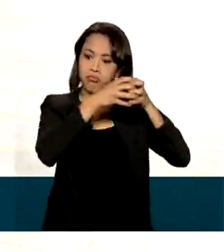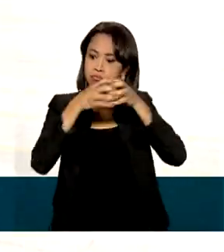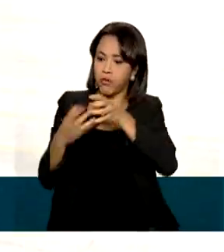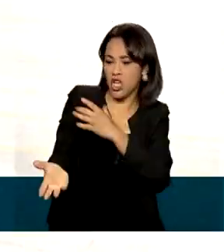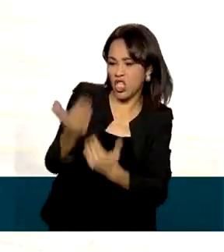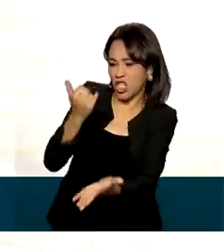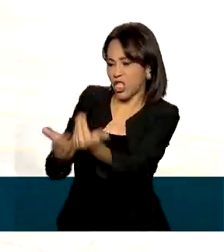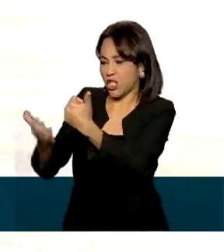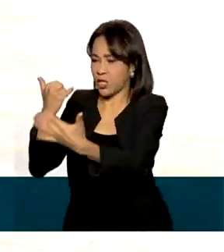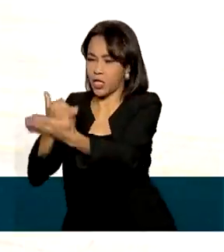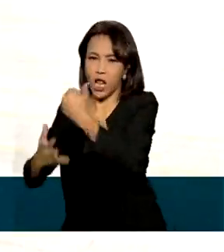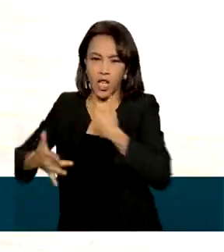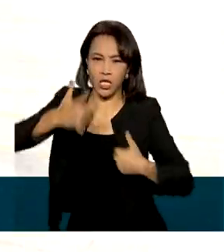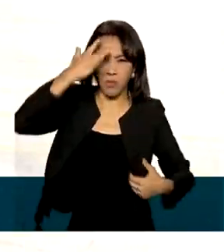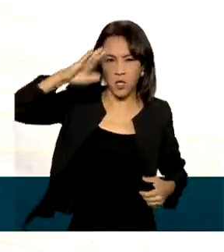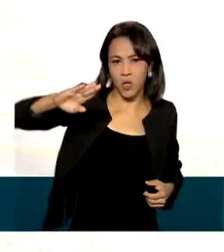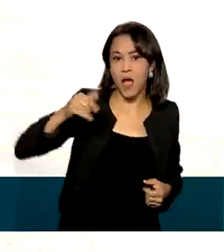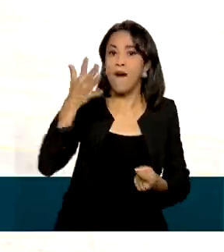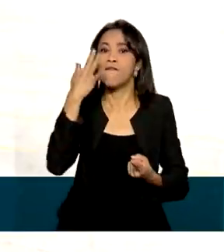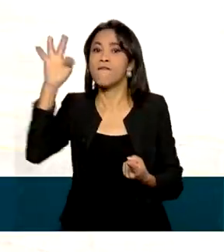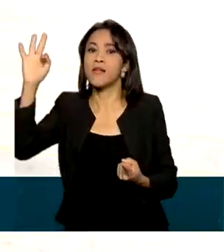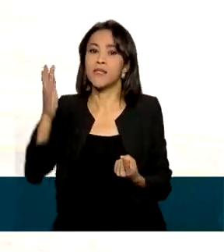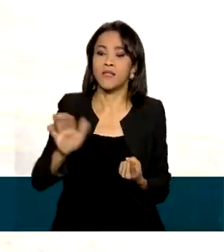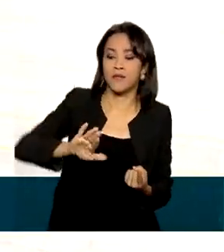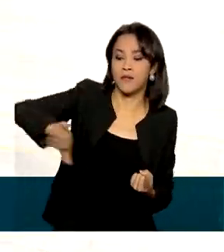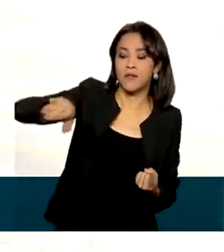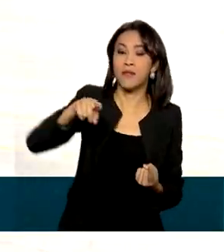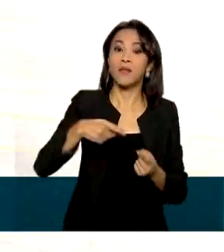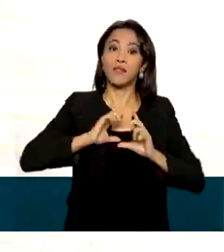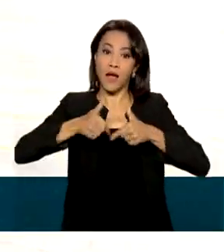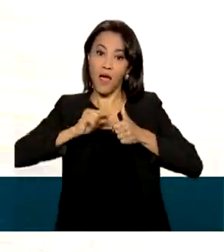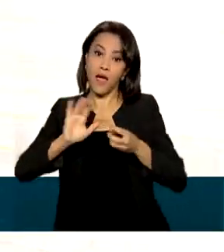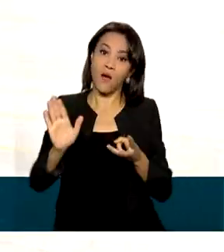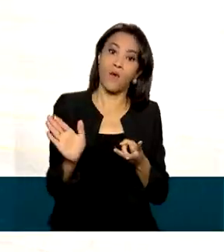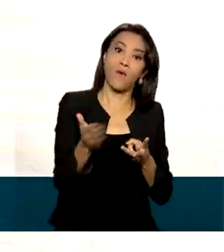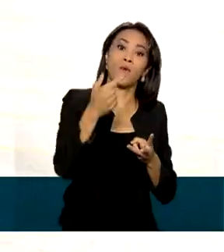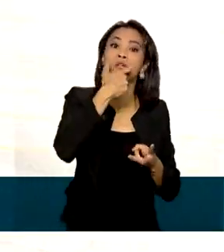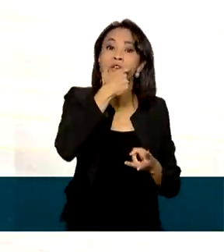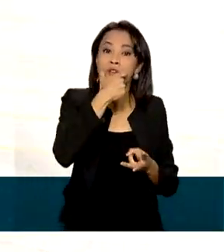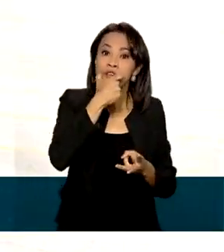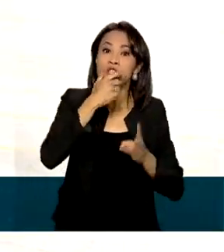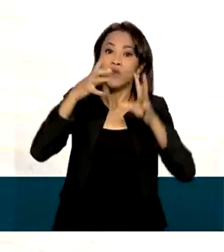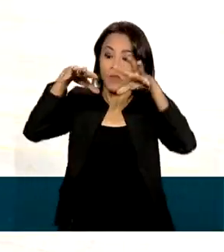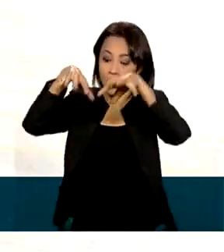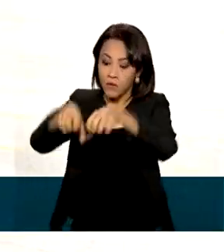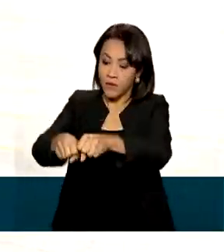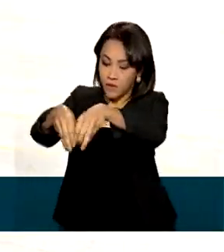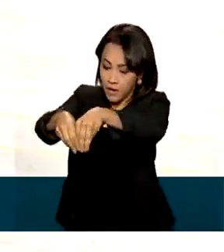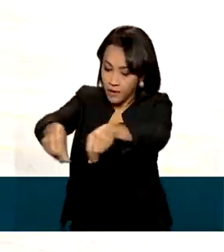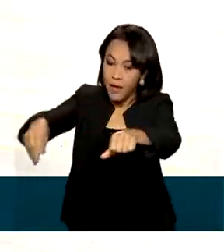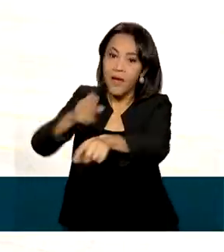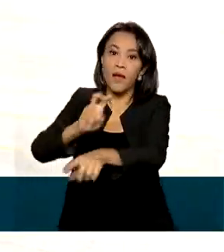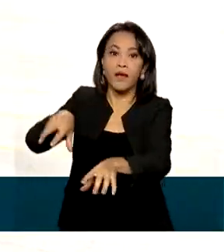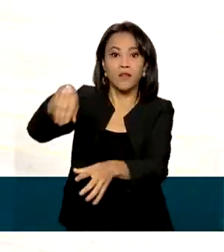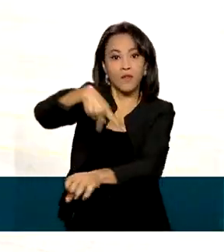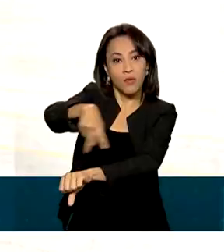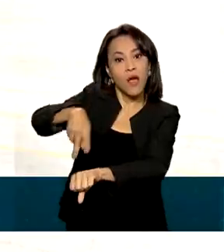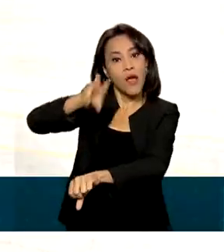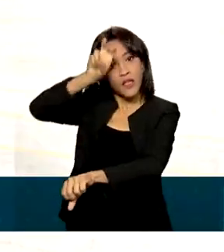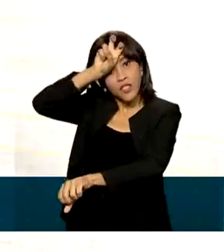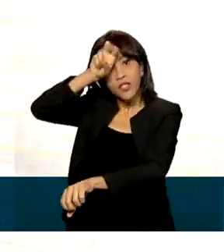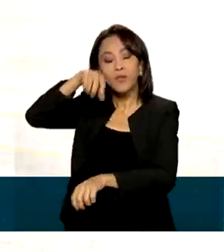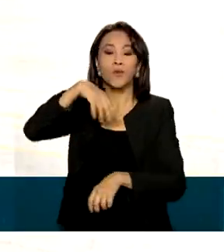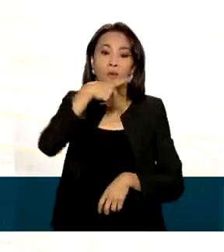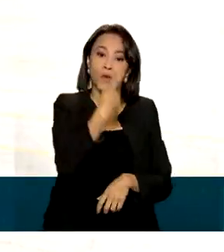a retirada das forças armadas da França Israel e do Reino Unido no território egípcio atualmente os